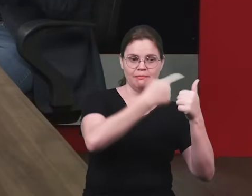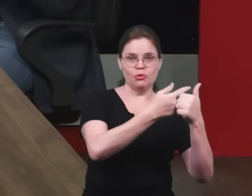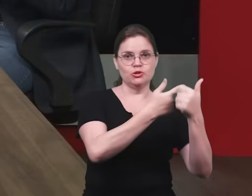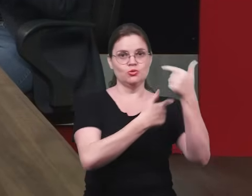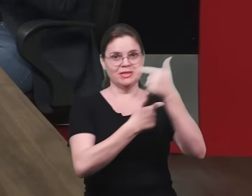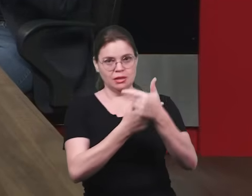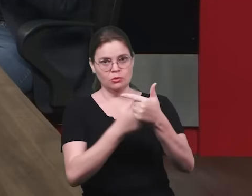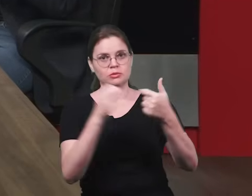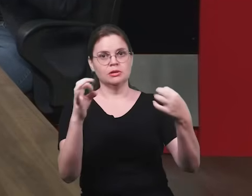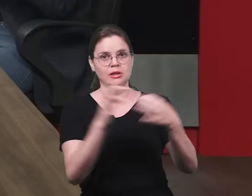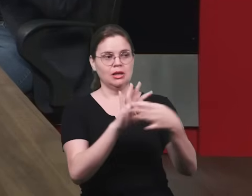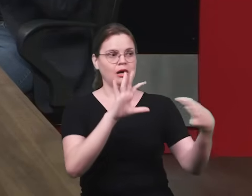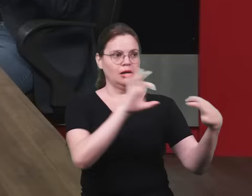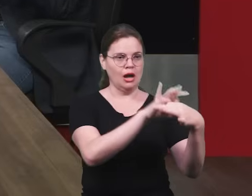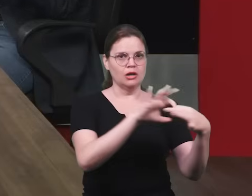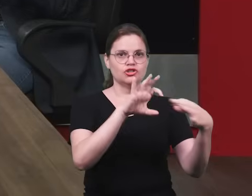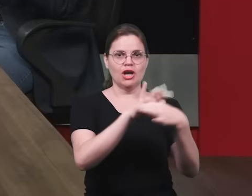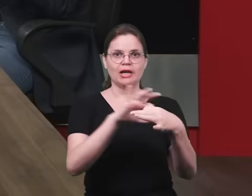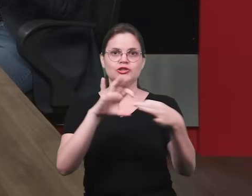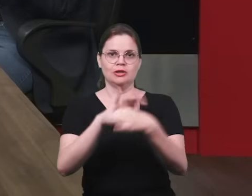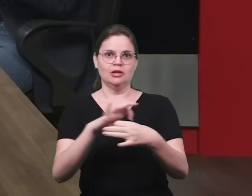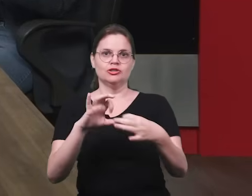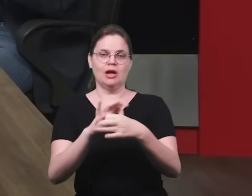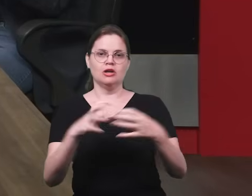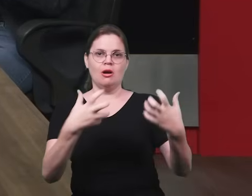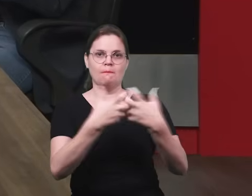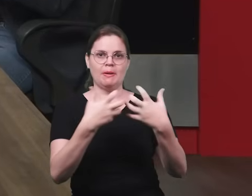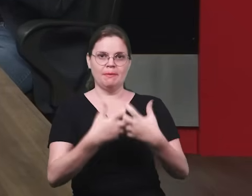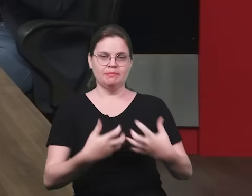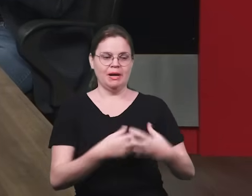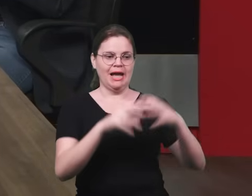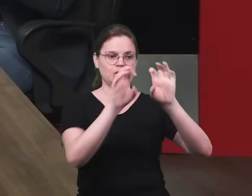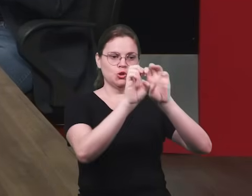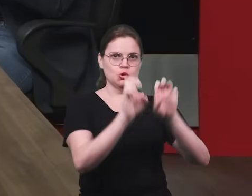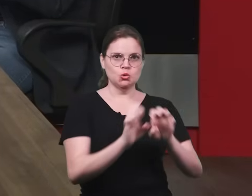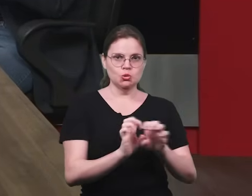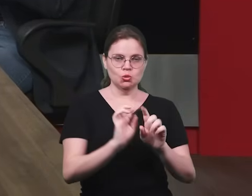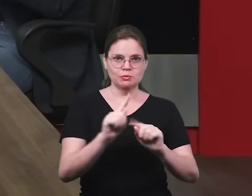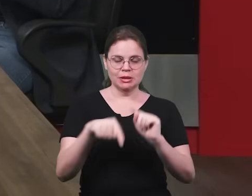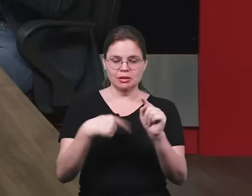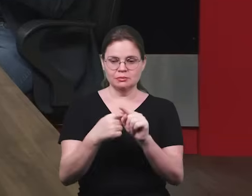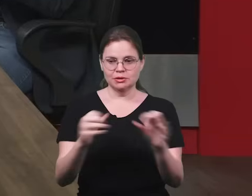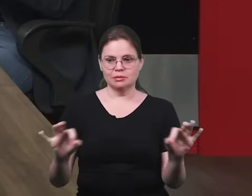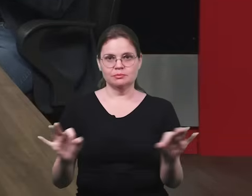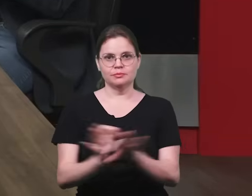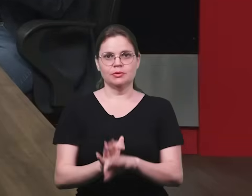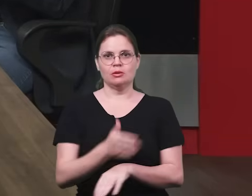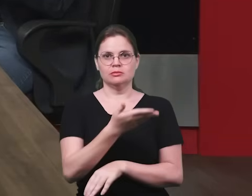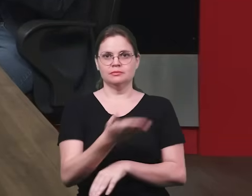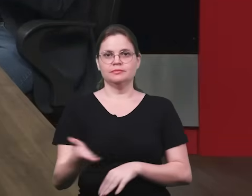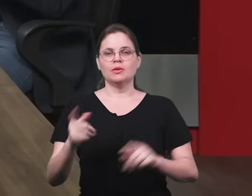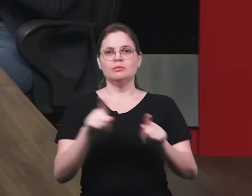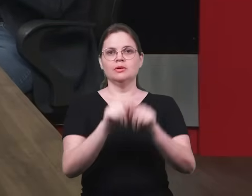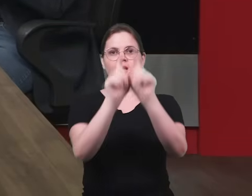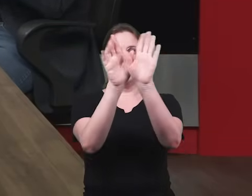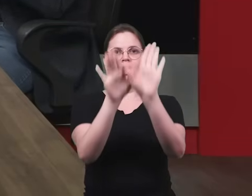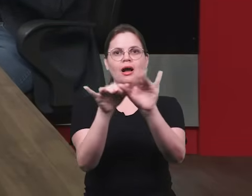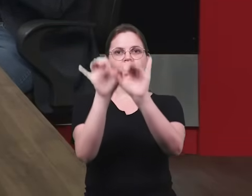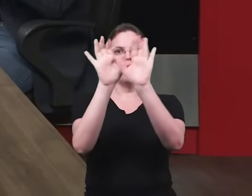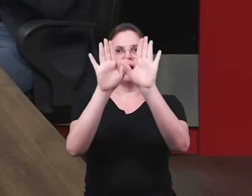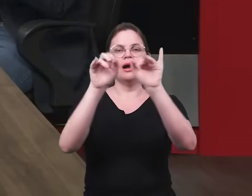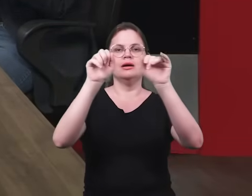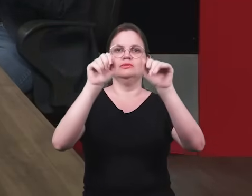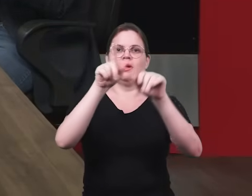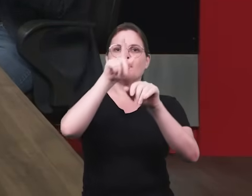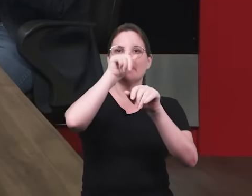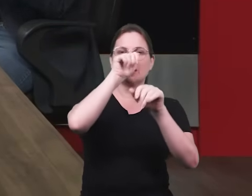de estabelecer toda a estrutura para que chegássemos nesse dia aqui, e as aves,